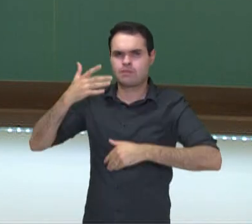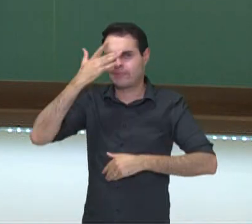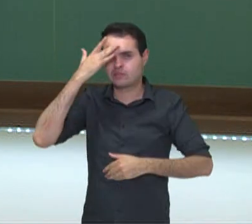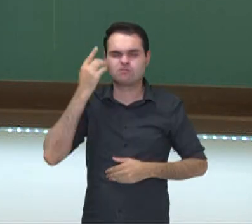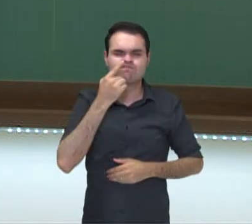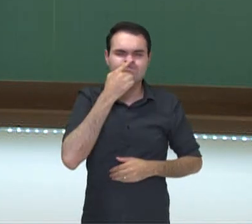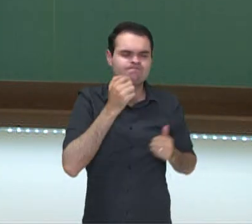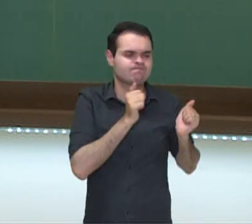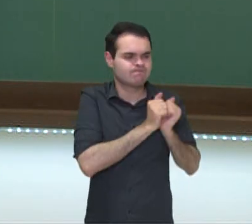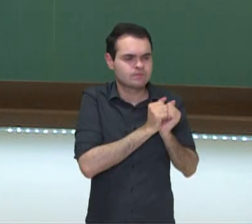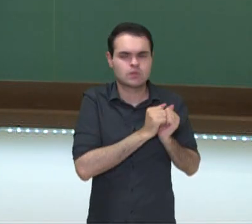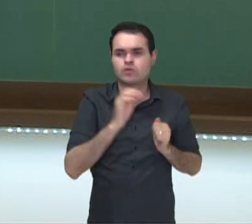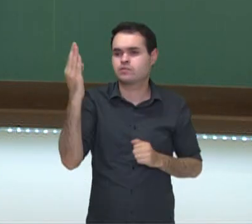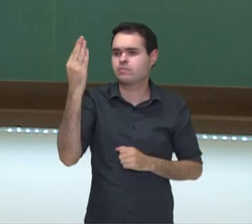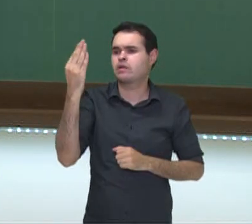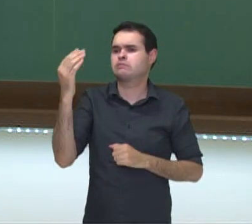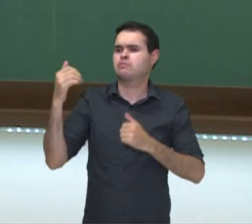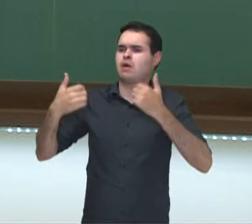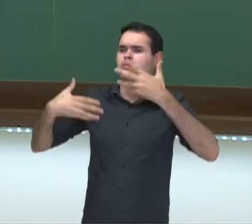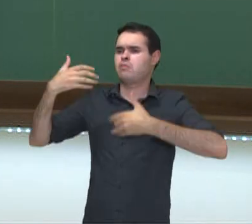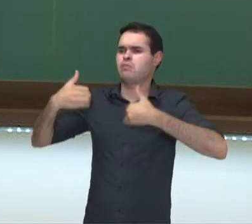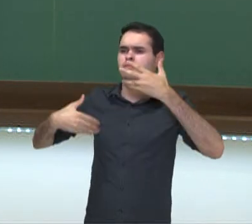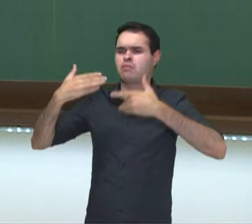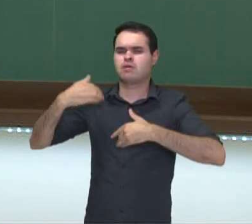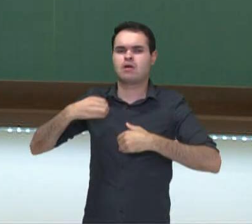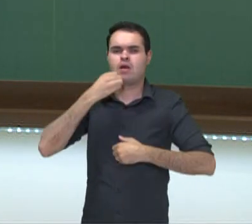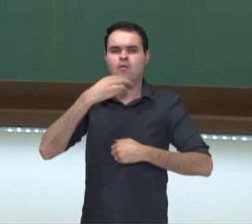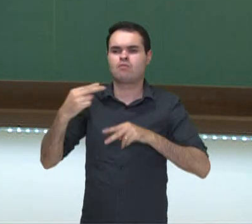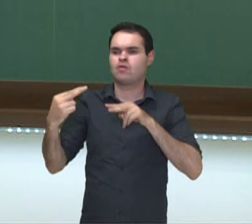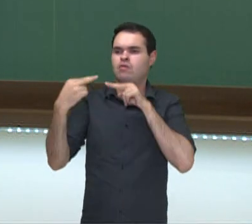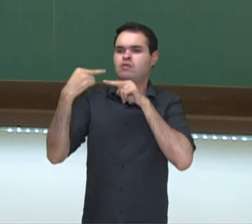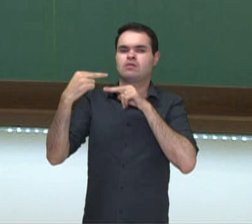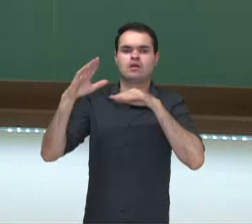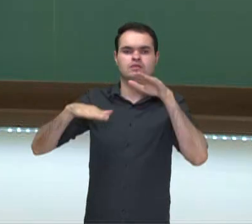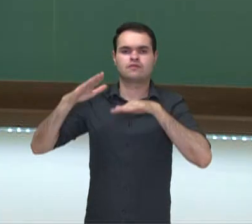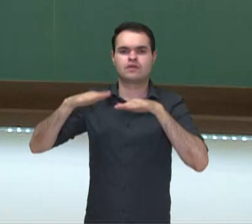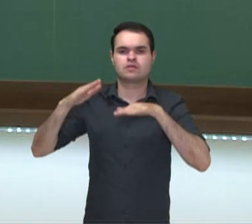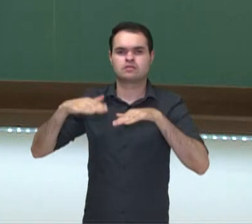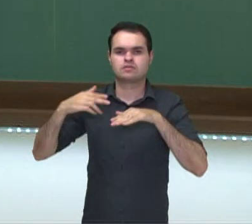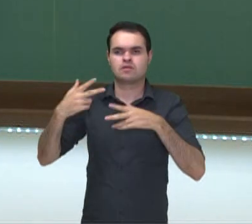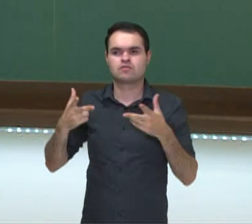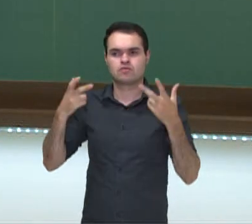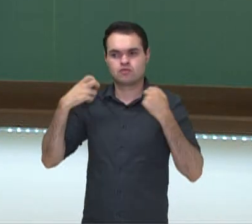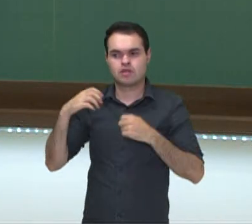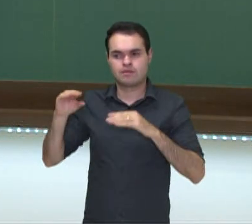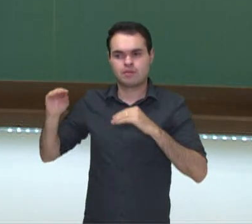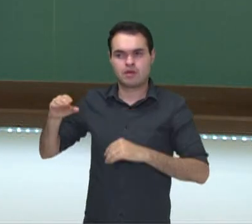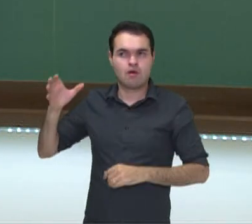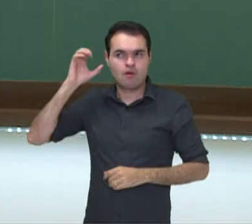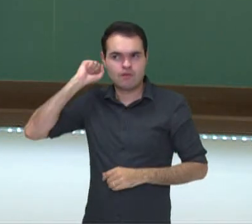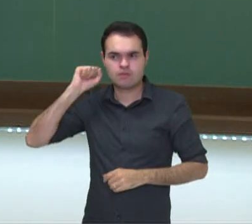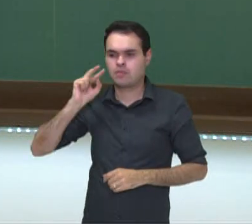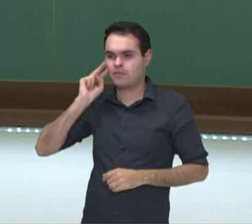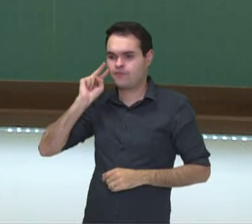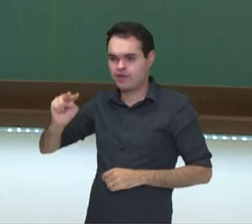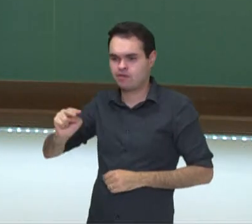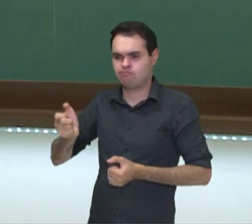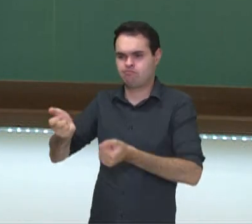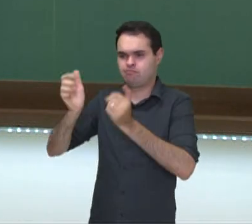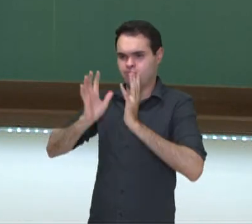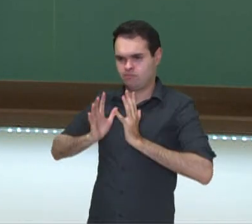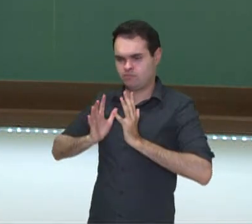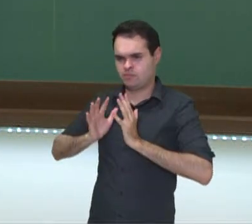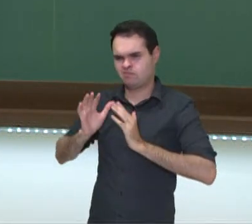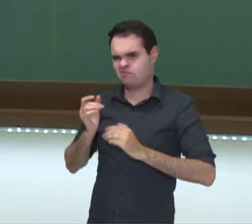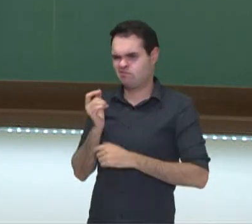espelho. Isso te ajuda a se ouvir. Quando nós nos ouvimos, num primeiro momento, pode ser até um pouquinho